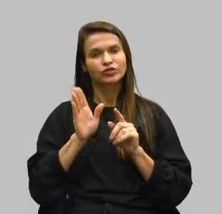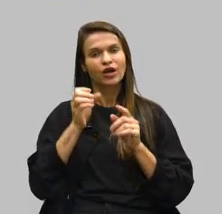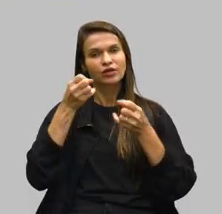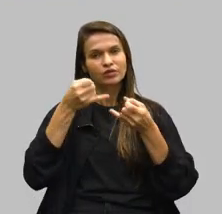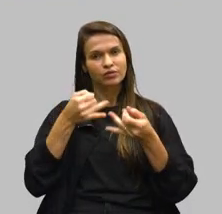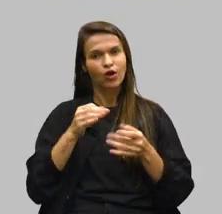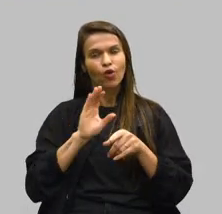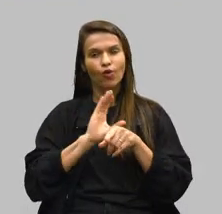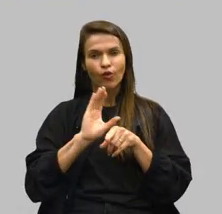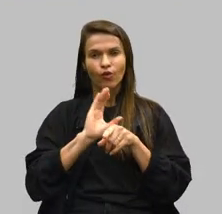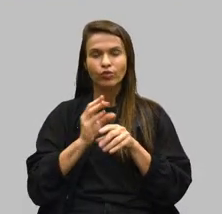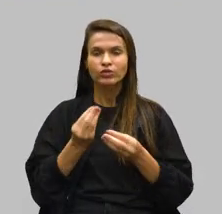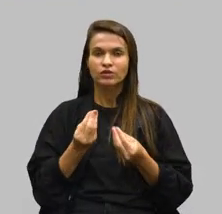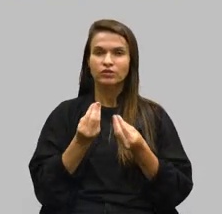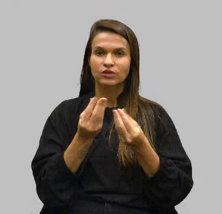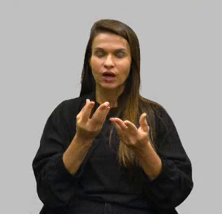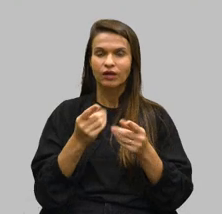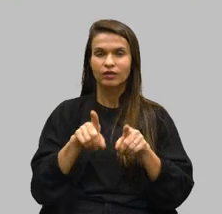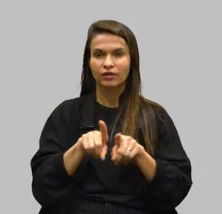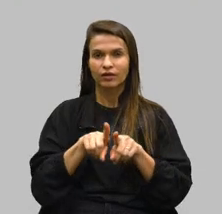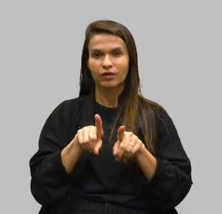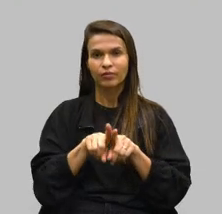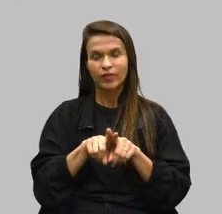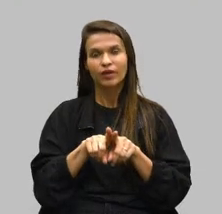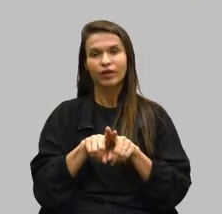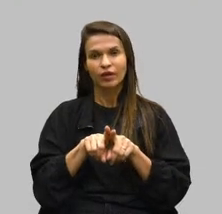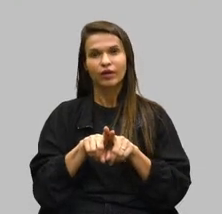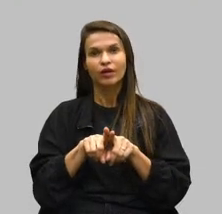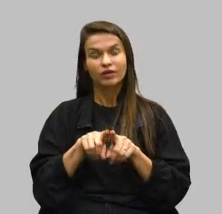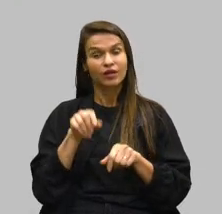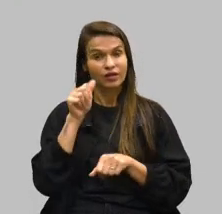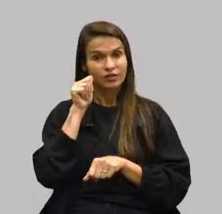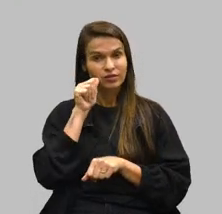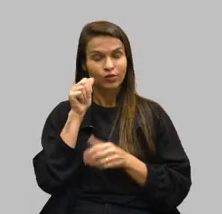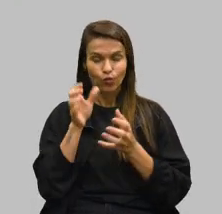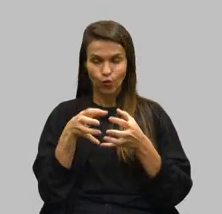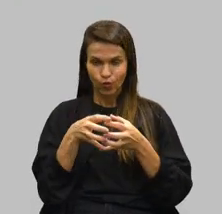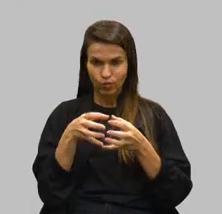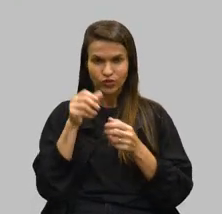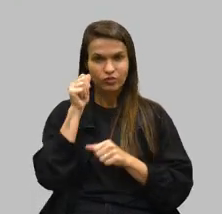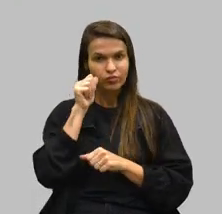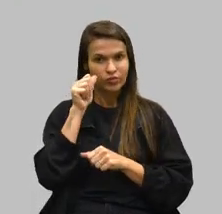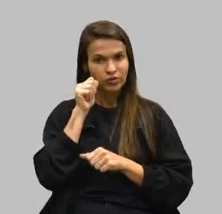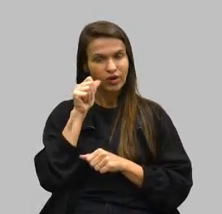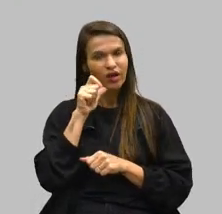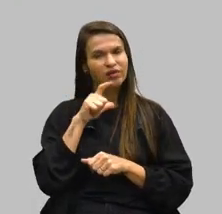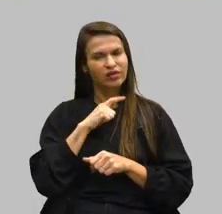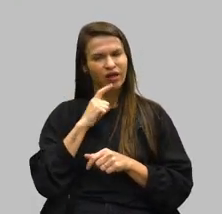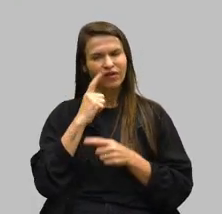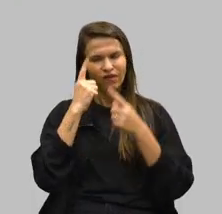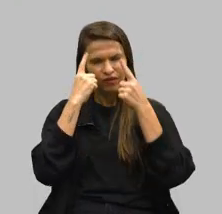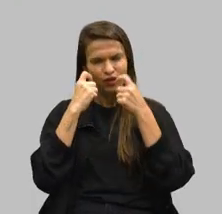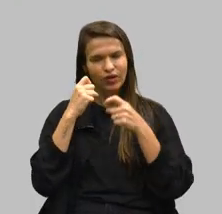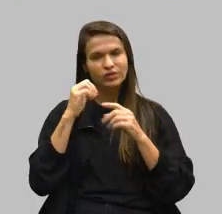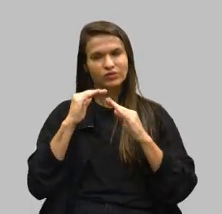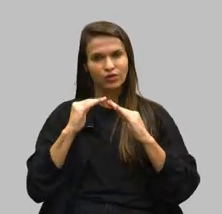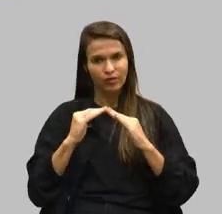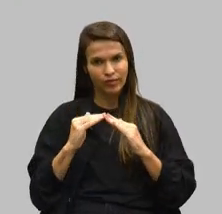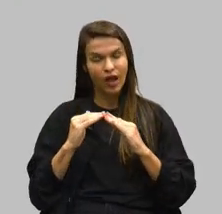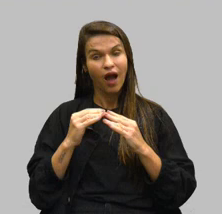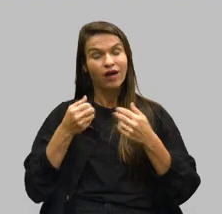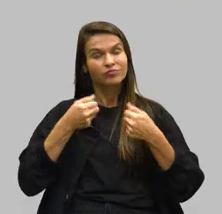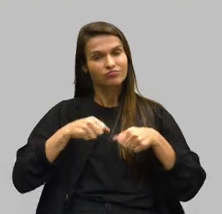cursos ofertados também eh no caso das das mulheres e que estão passando por violência doméstica a